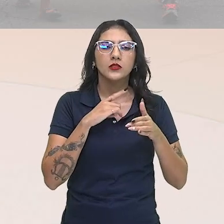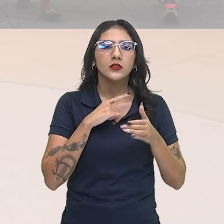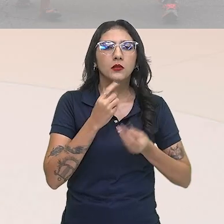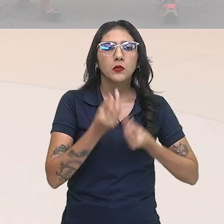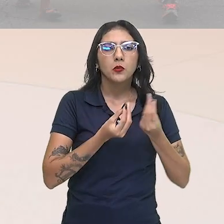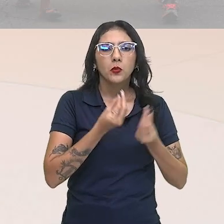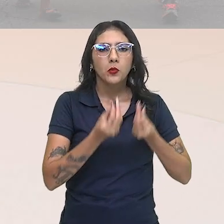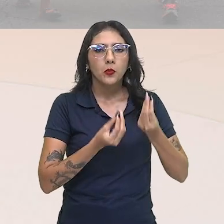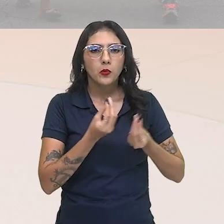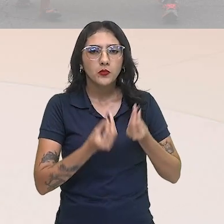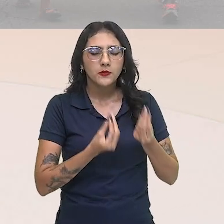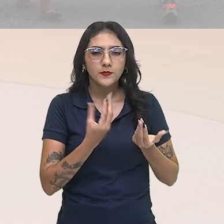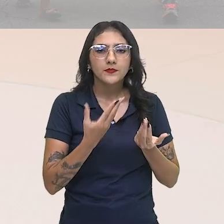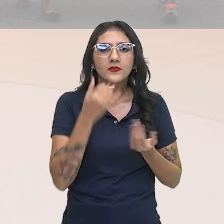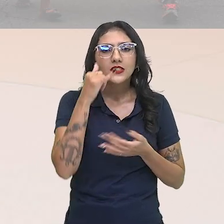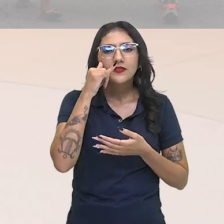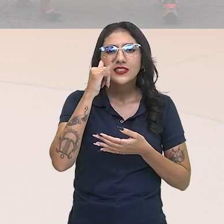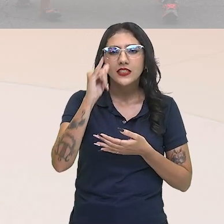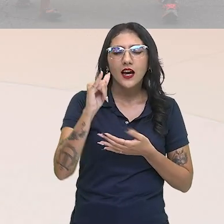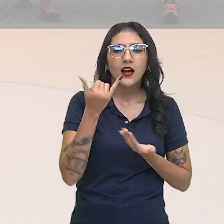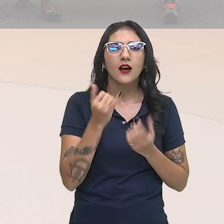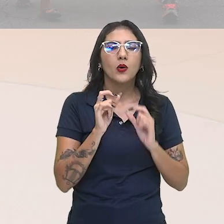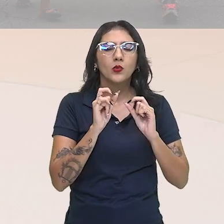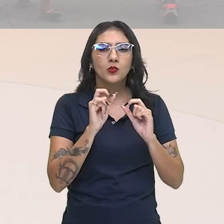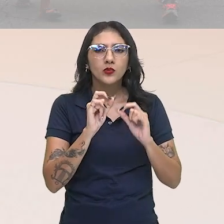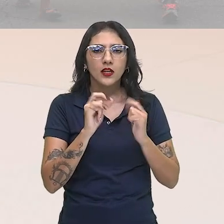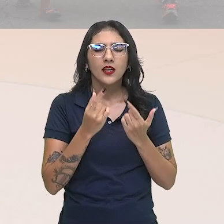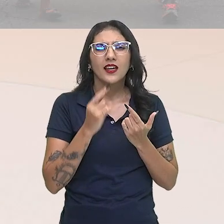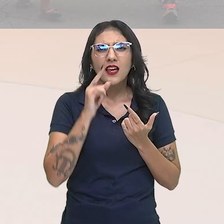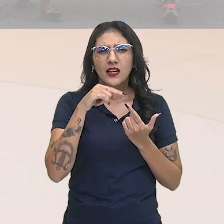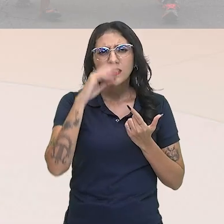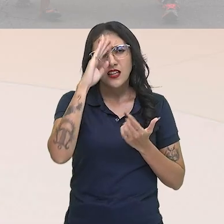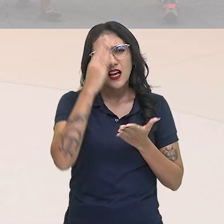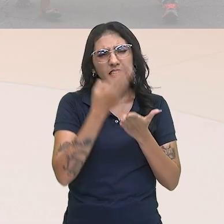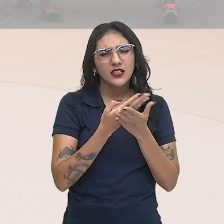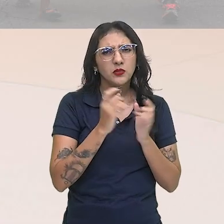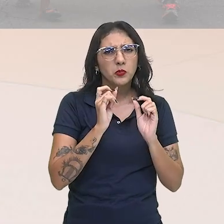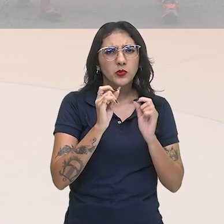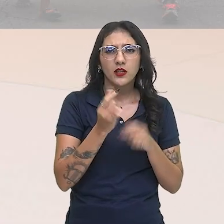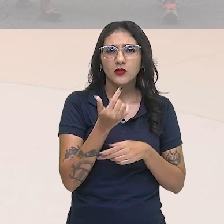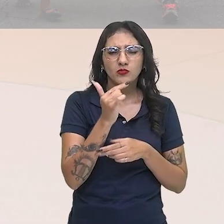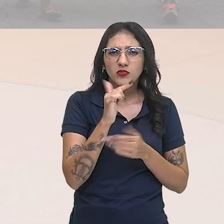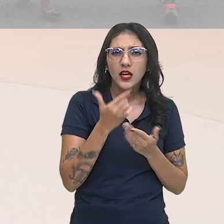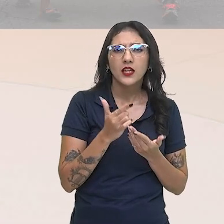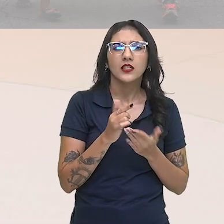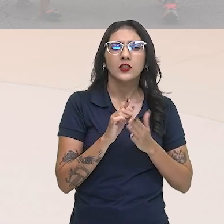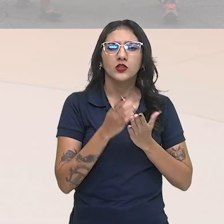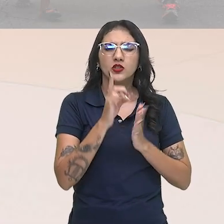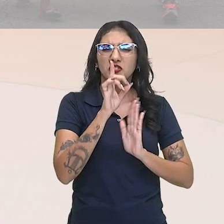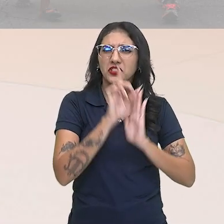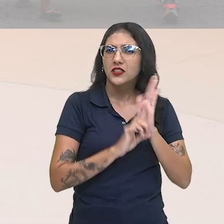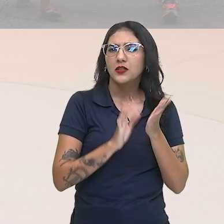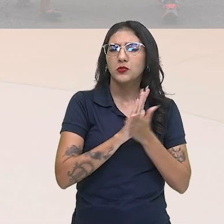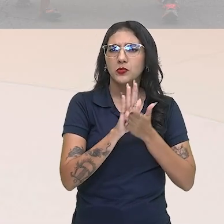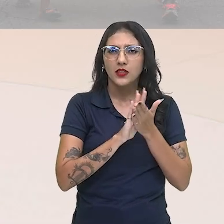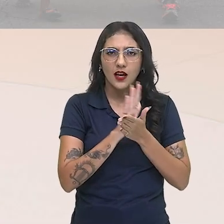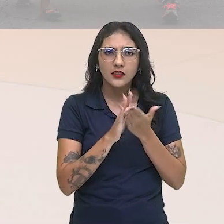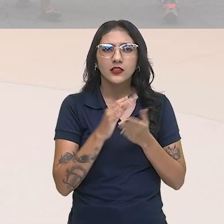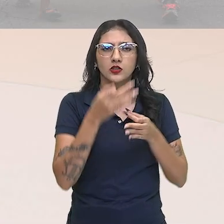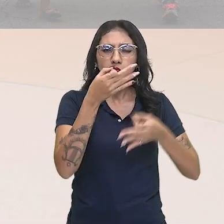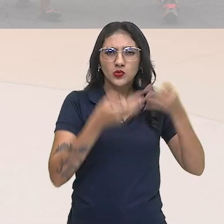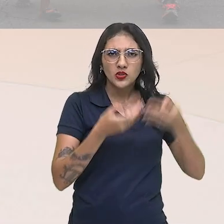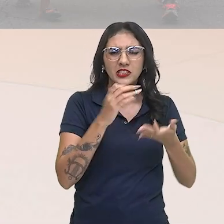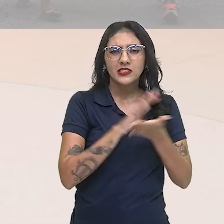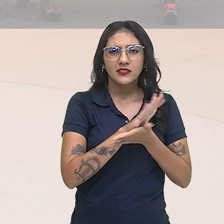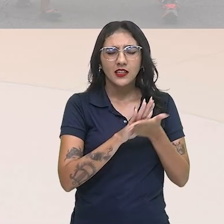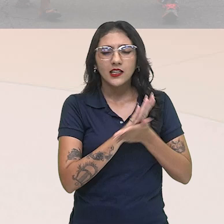ou eliminar o que acreditam ser injustiças econômicas e sociais, esses